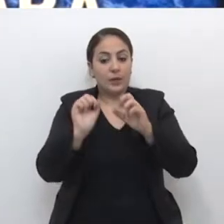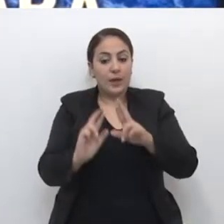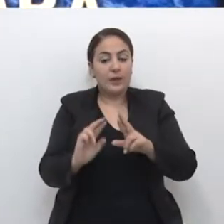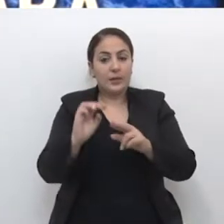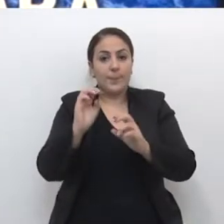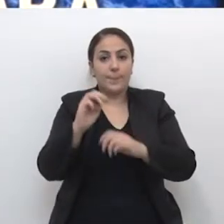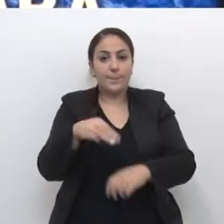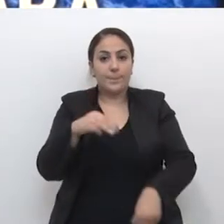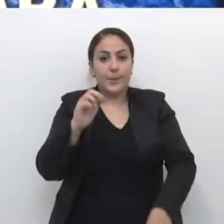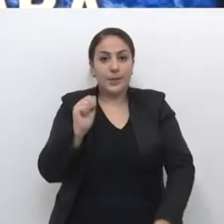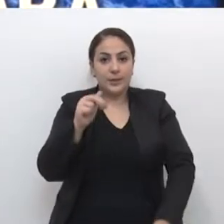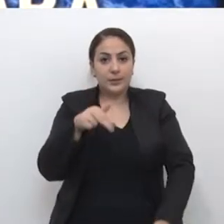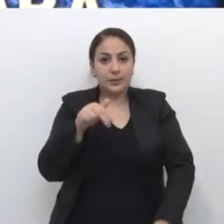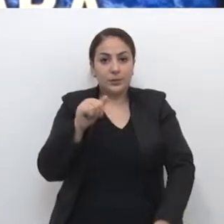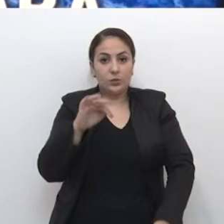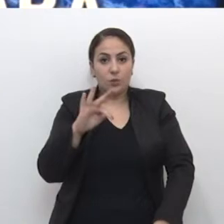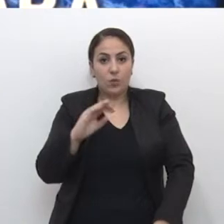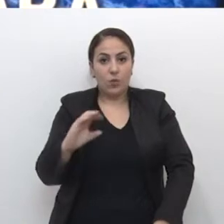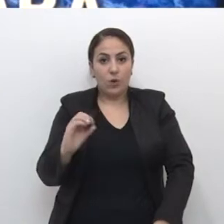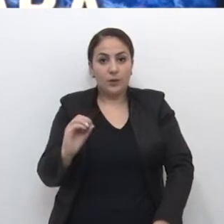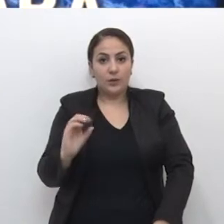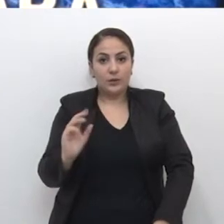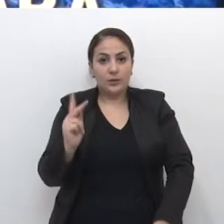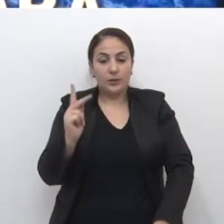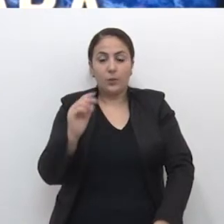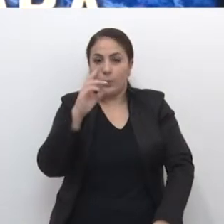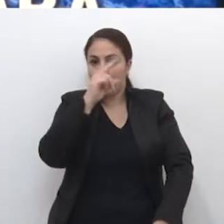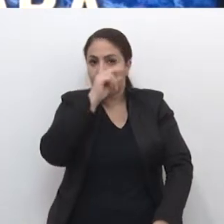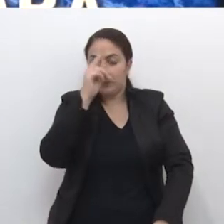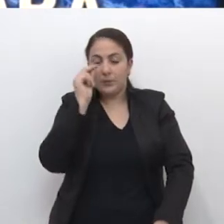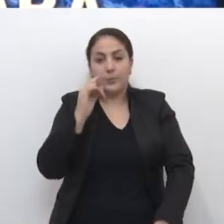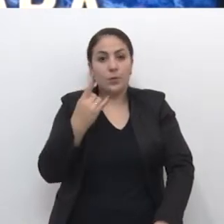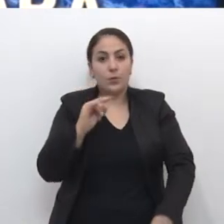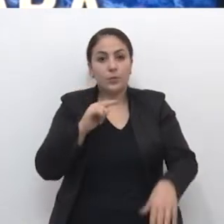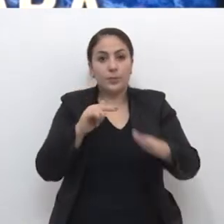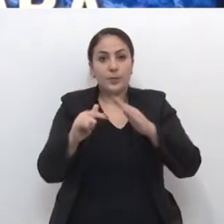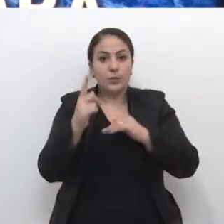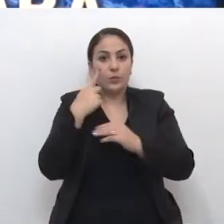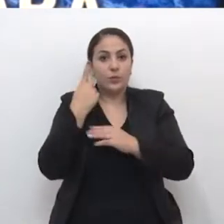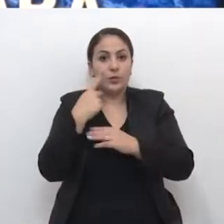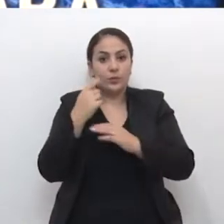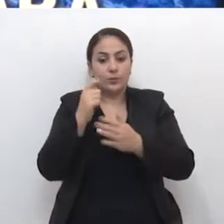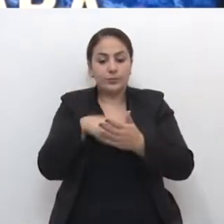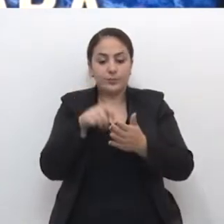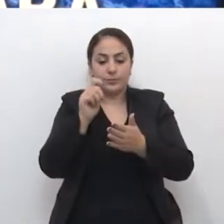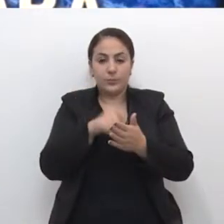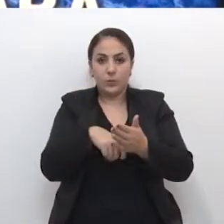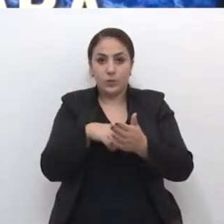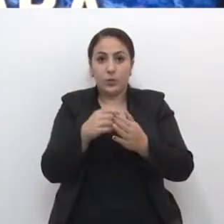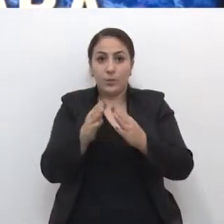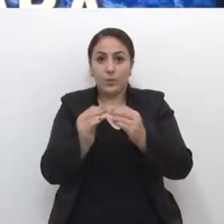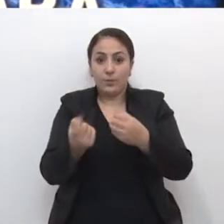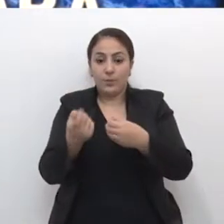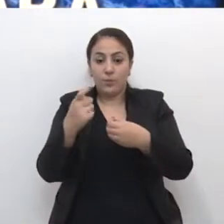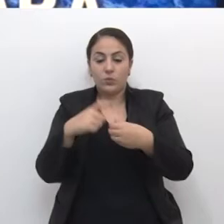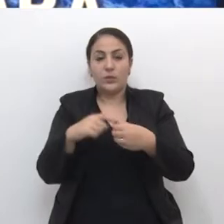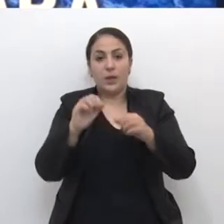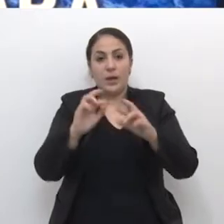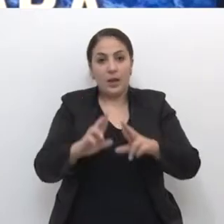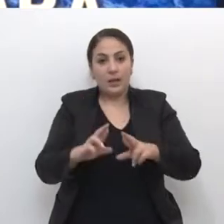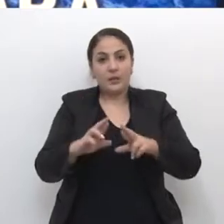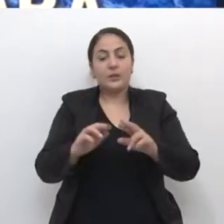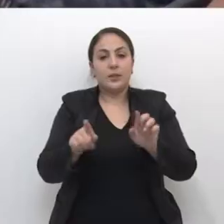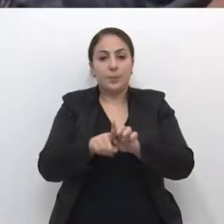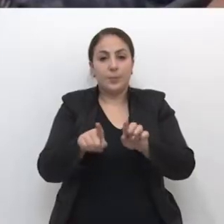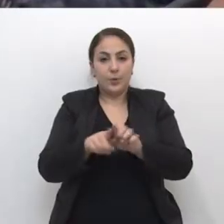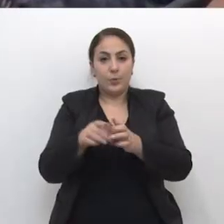da Manitou Walk ao município. Na última semana, o parlamentar assinou um acordo que prevê a devolução do terreno e uma